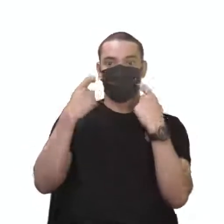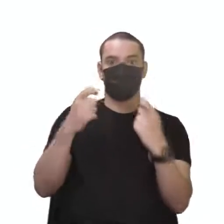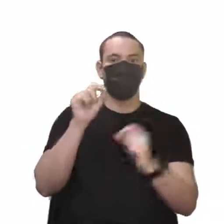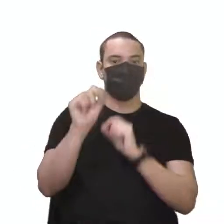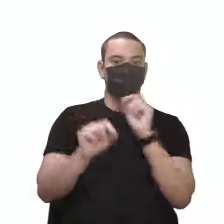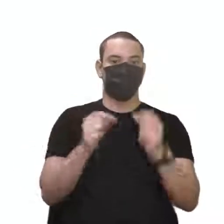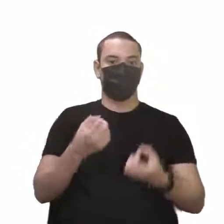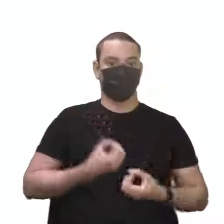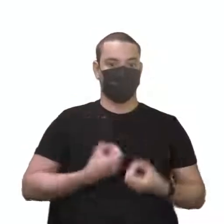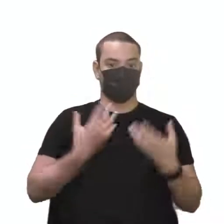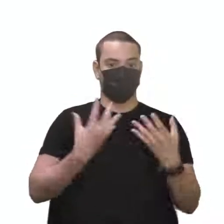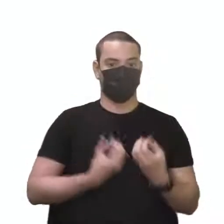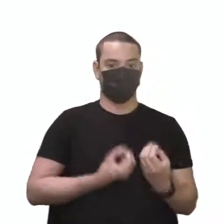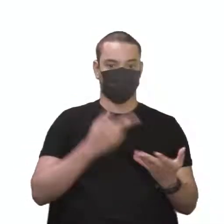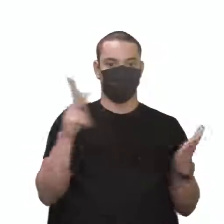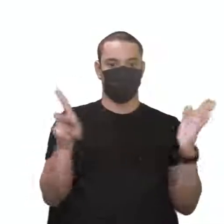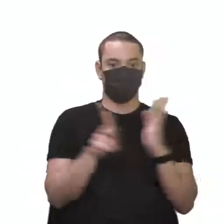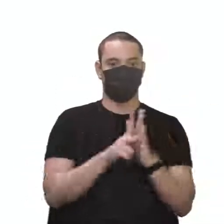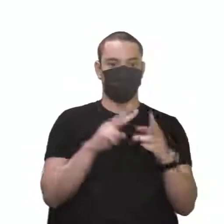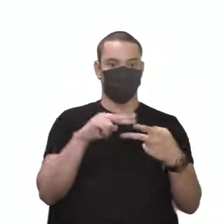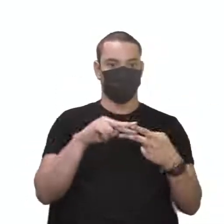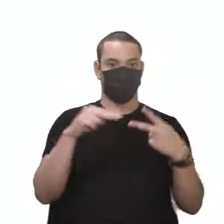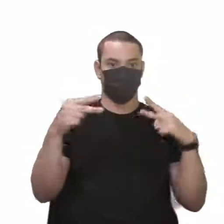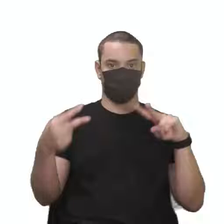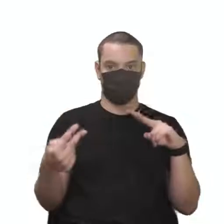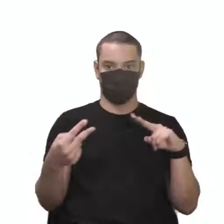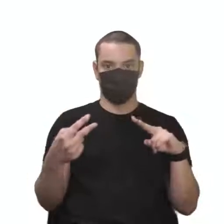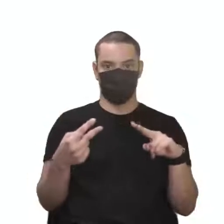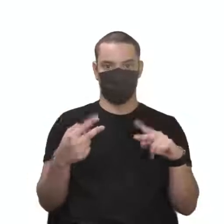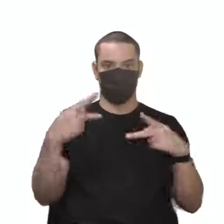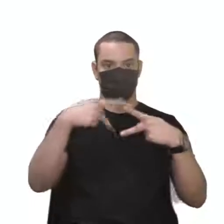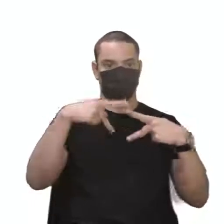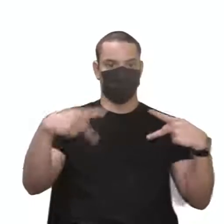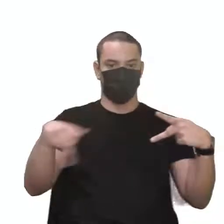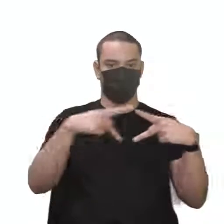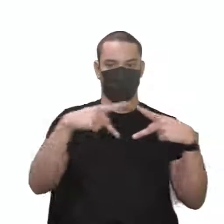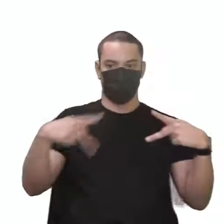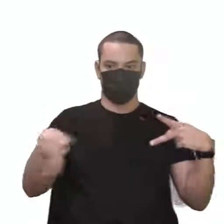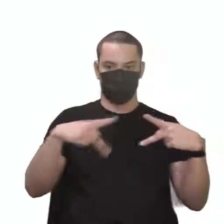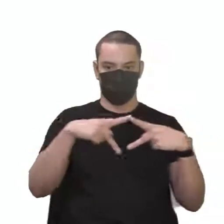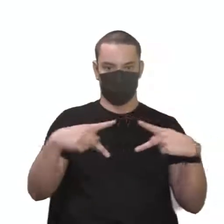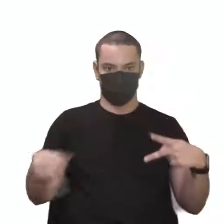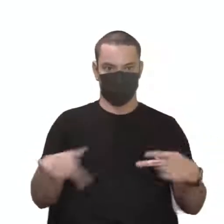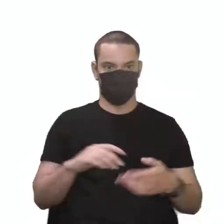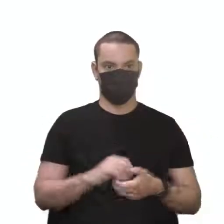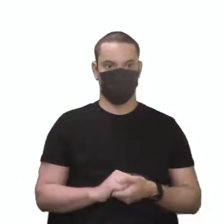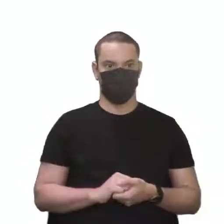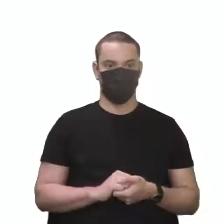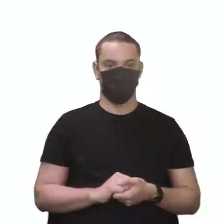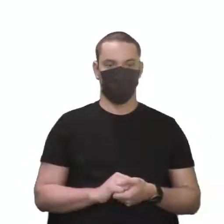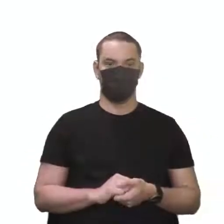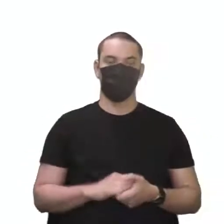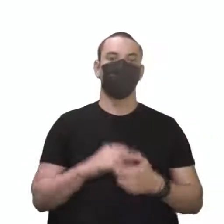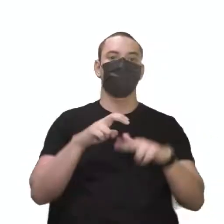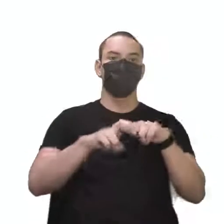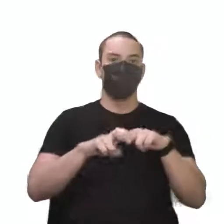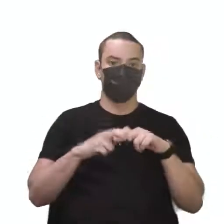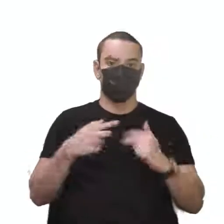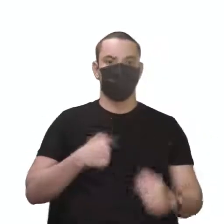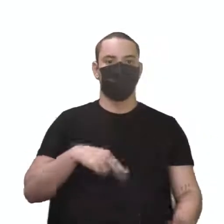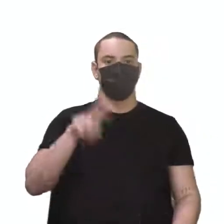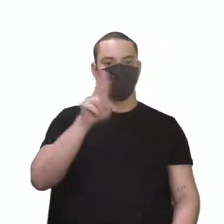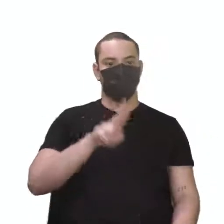Na expressão desse gene, que é em forma de proteína. Vamos seguindo. E para isso a gente vai